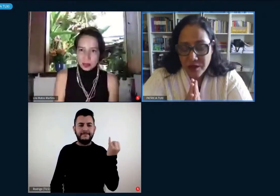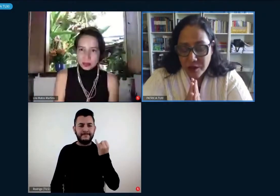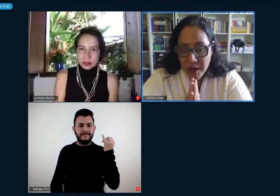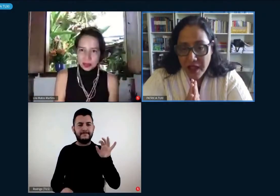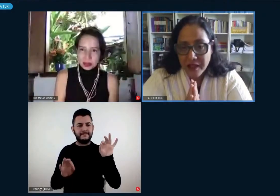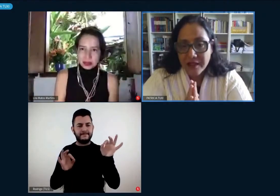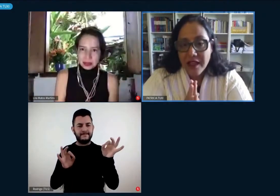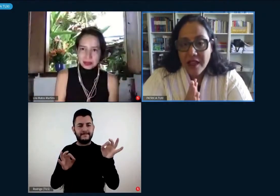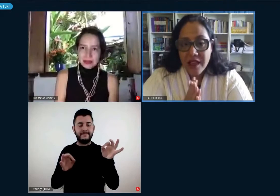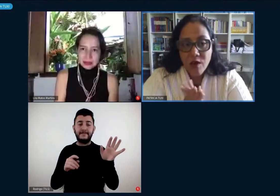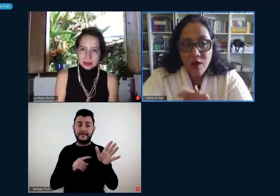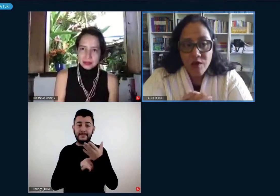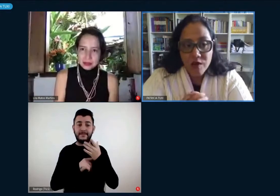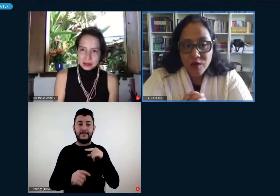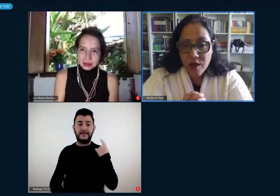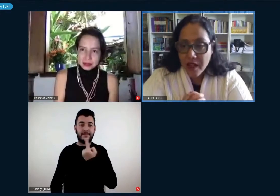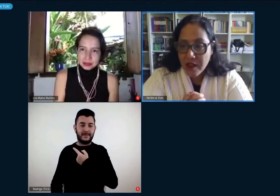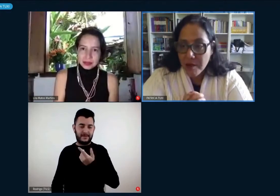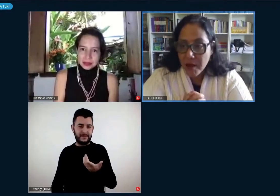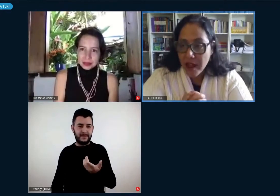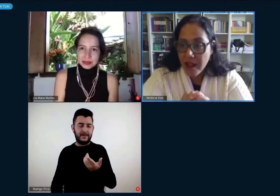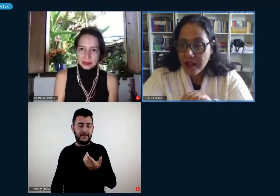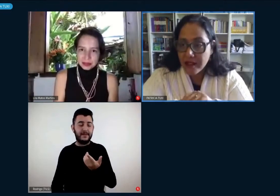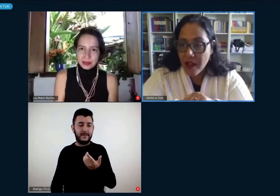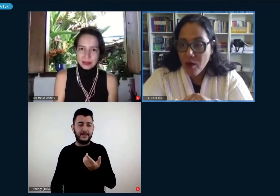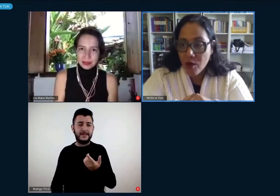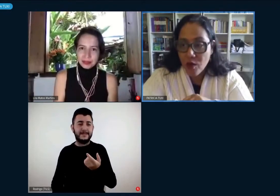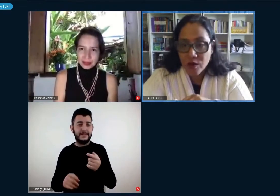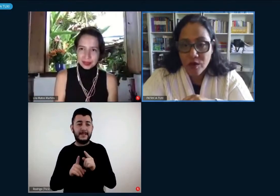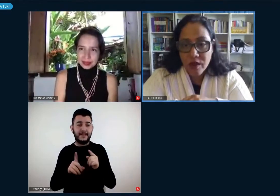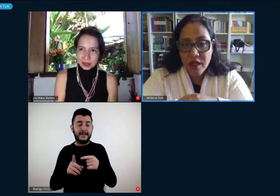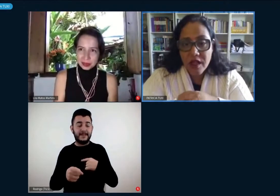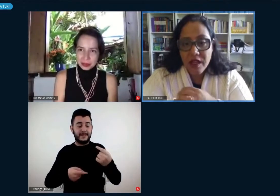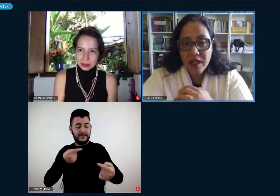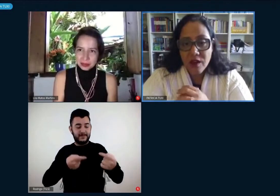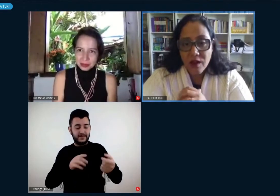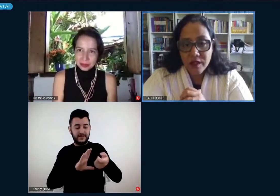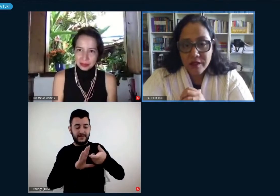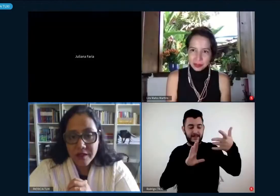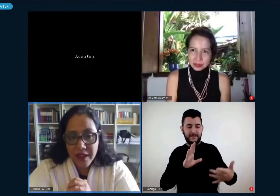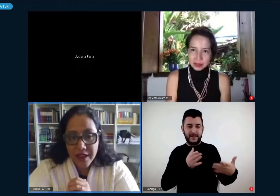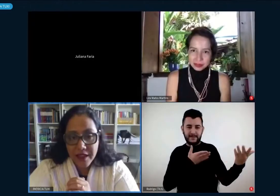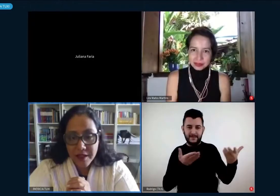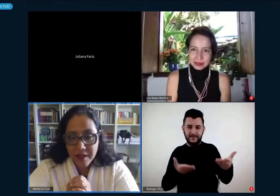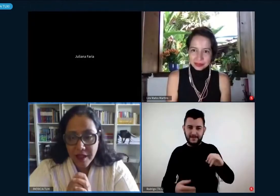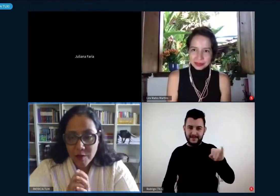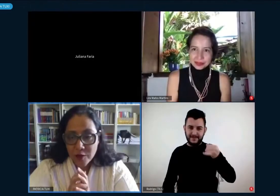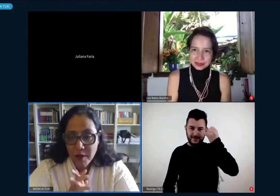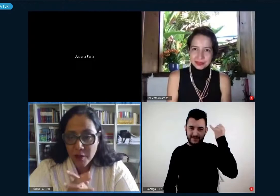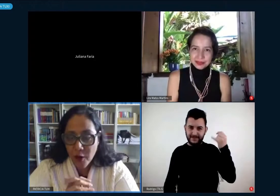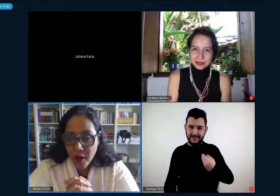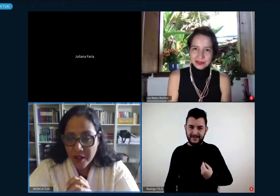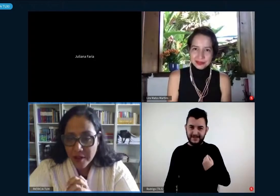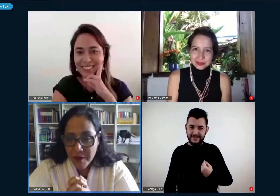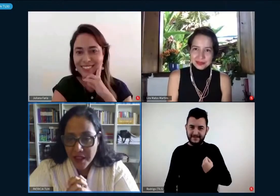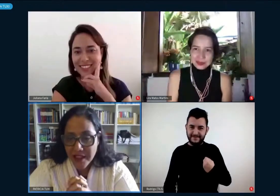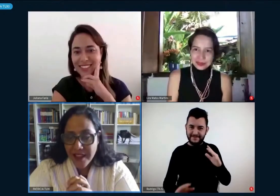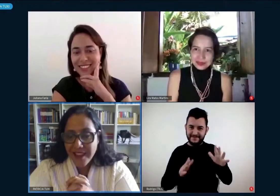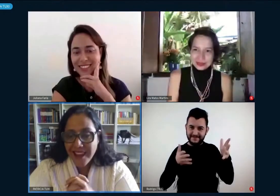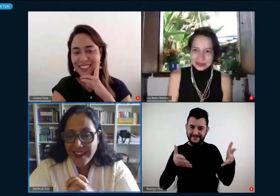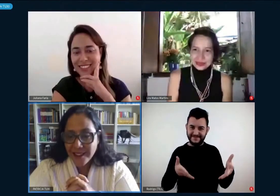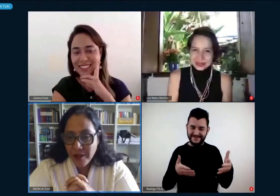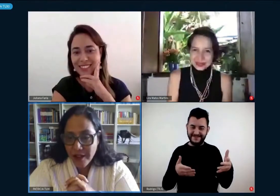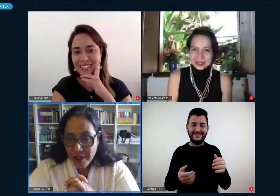te agradeço demais. E eu convido a Juliana para estar conosco e nós termos uma troca